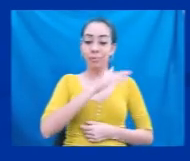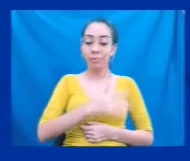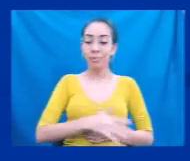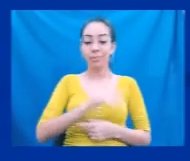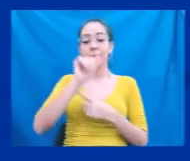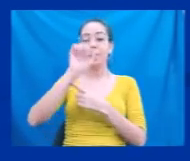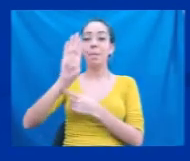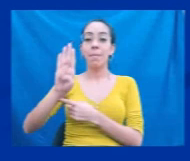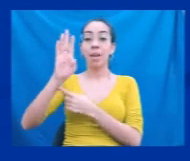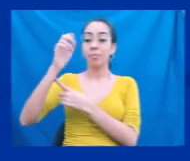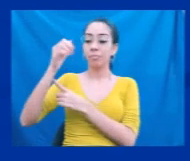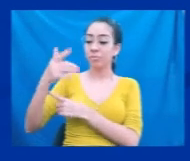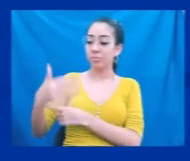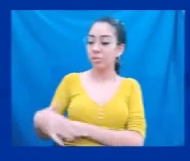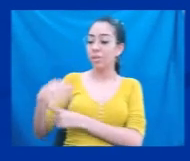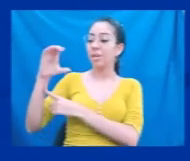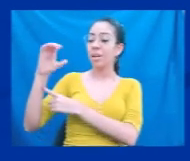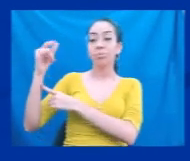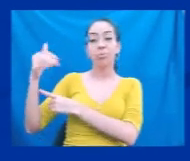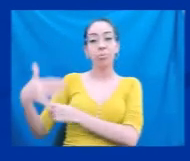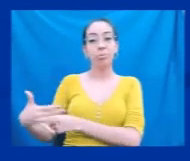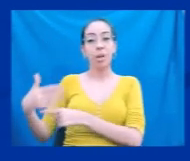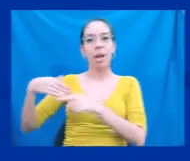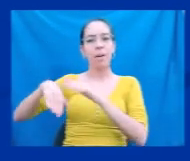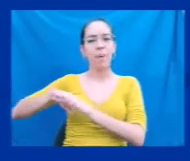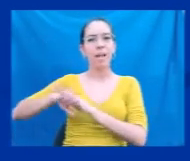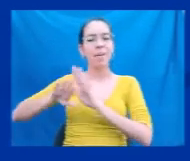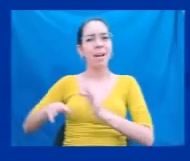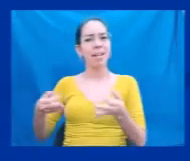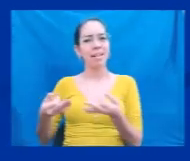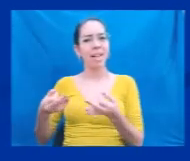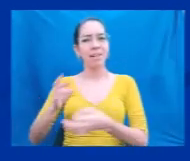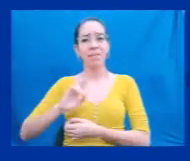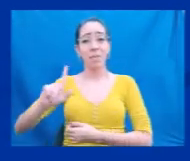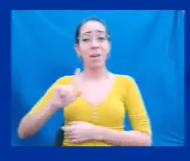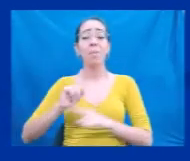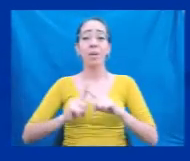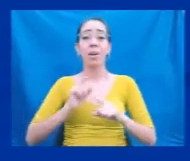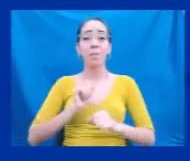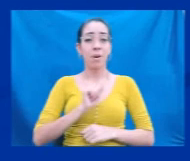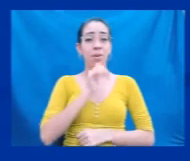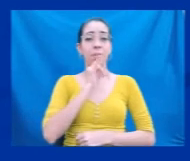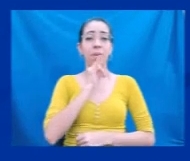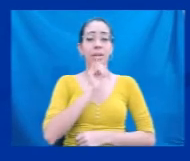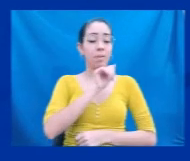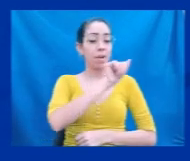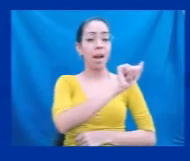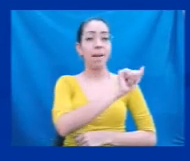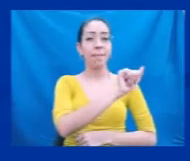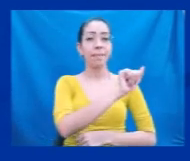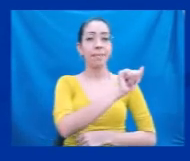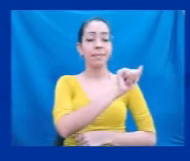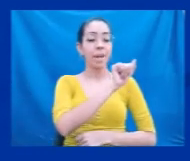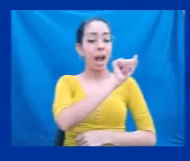C e assim sucessivamente. Só que isso não é a forma adequada, porque existem produtos que podem começar com a